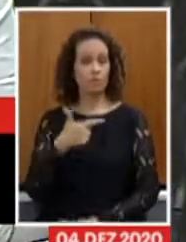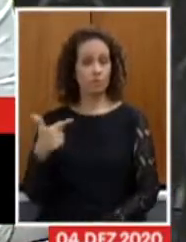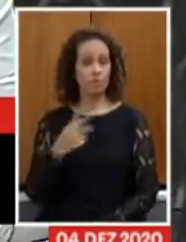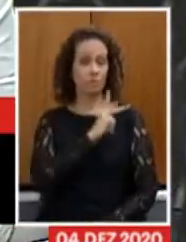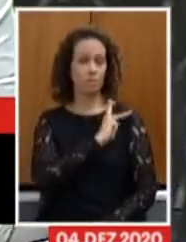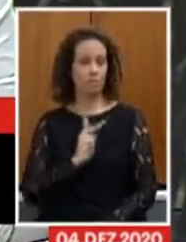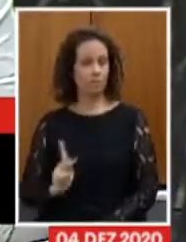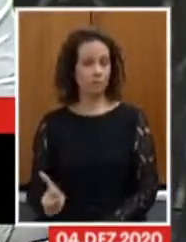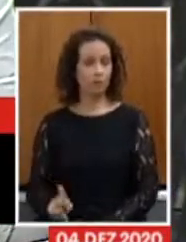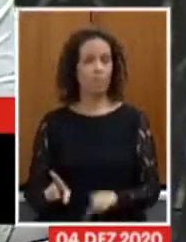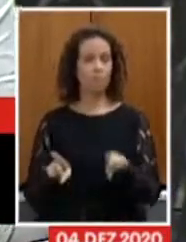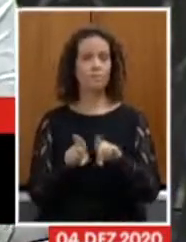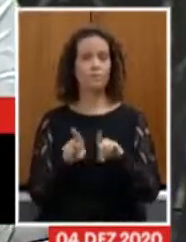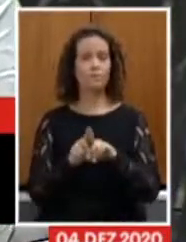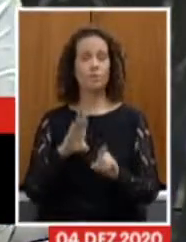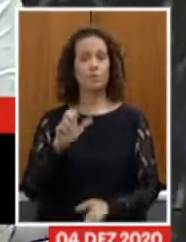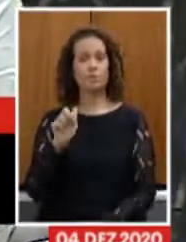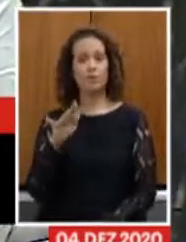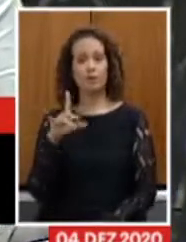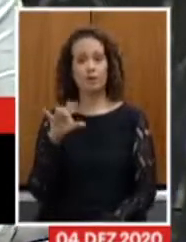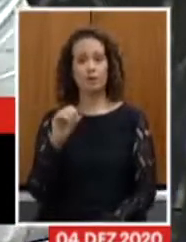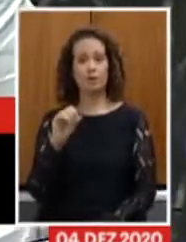e Antônio Carlos Arantes.